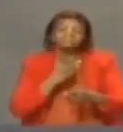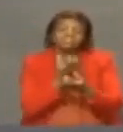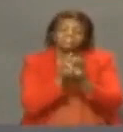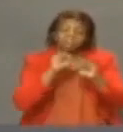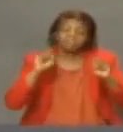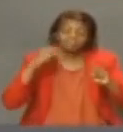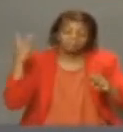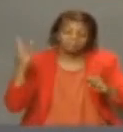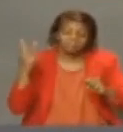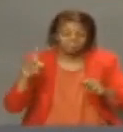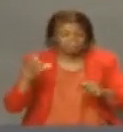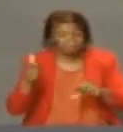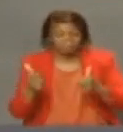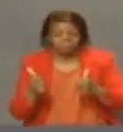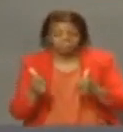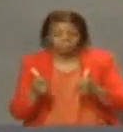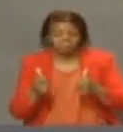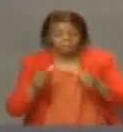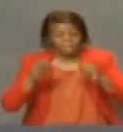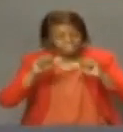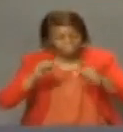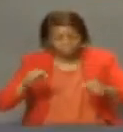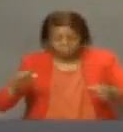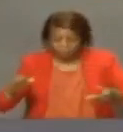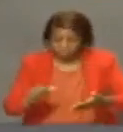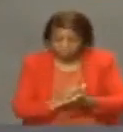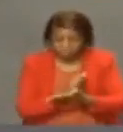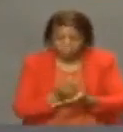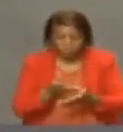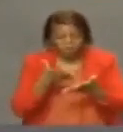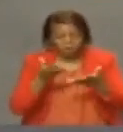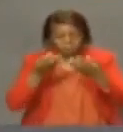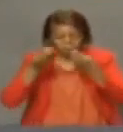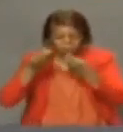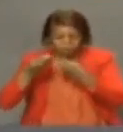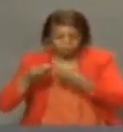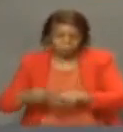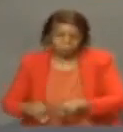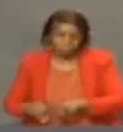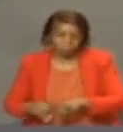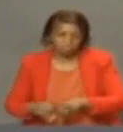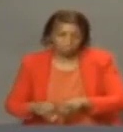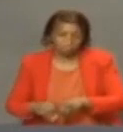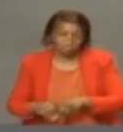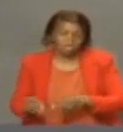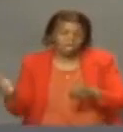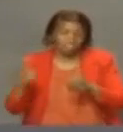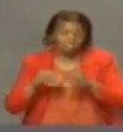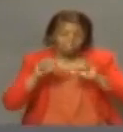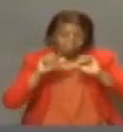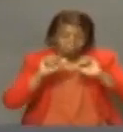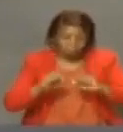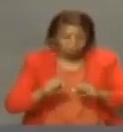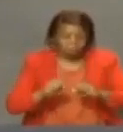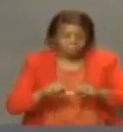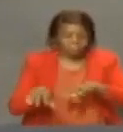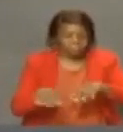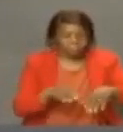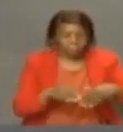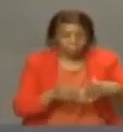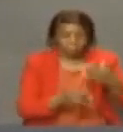vidas e este comportamento pode levar o país a ter de entrar novamente